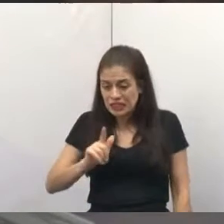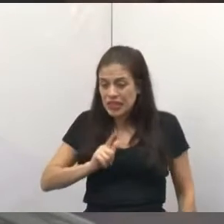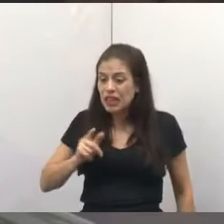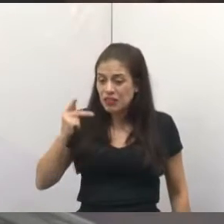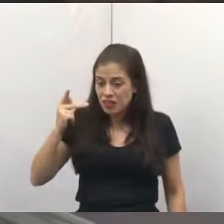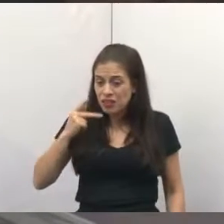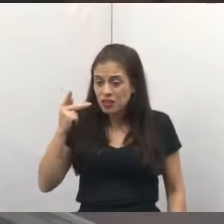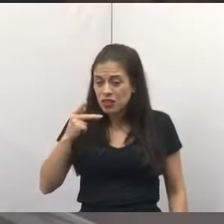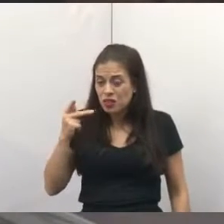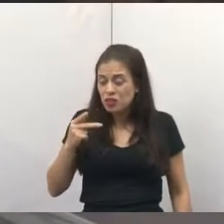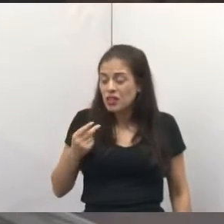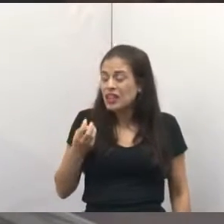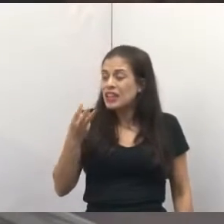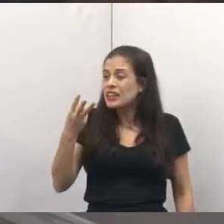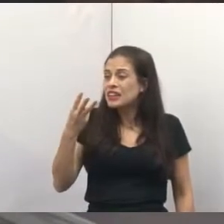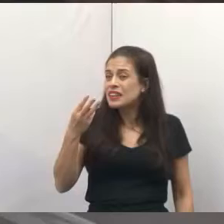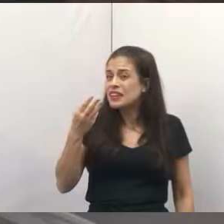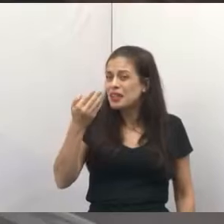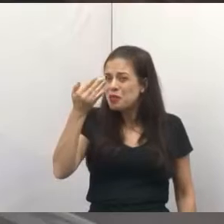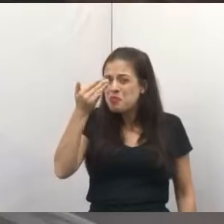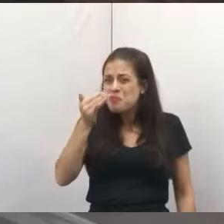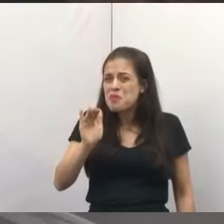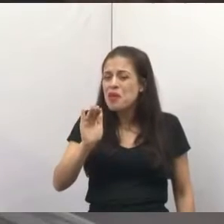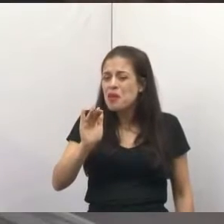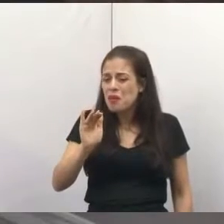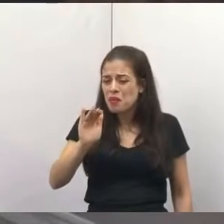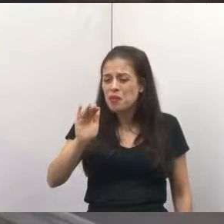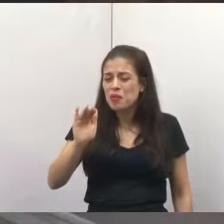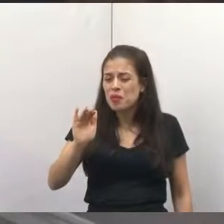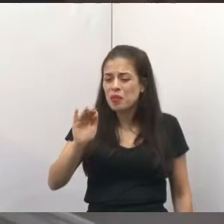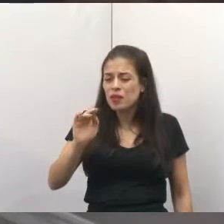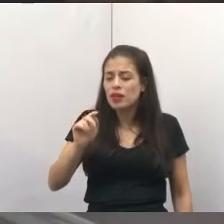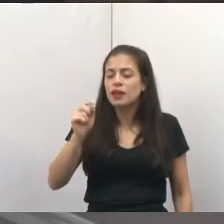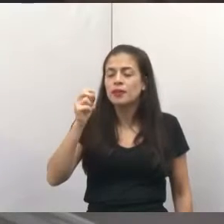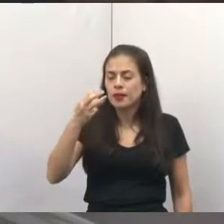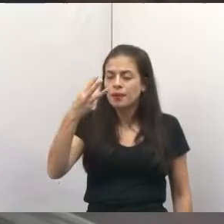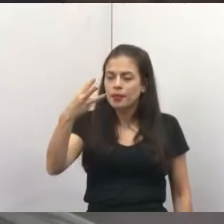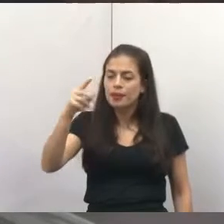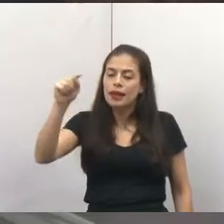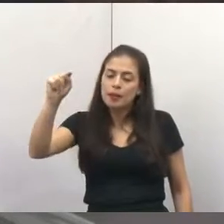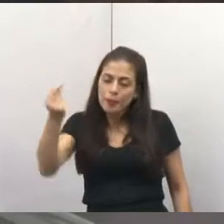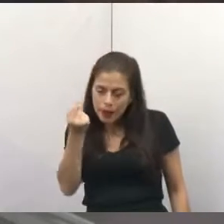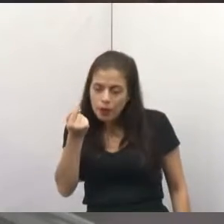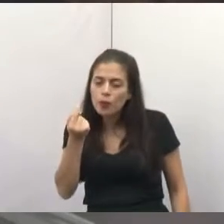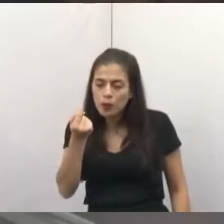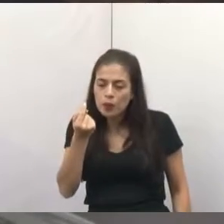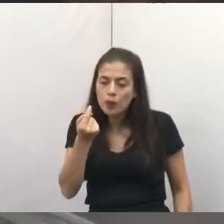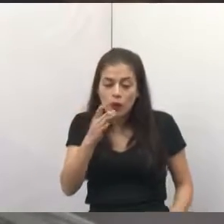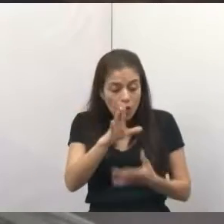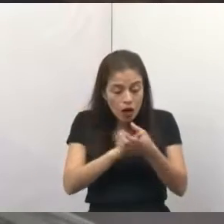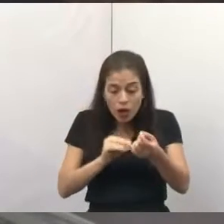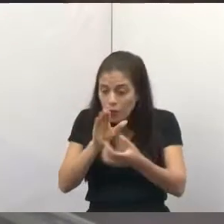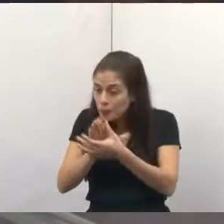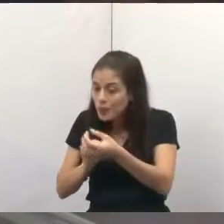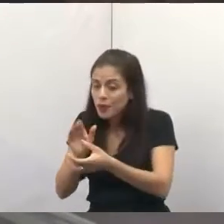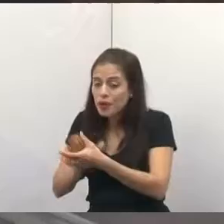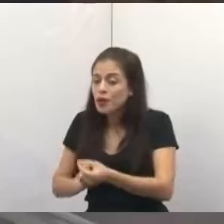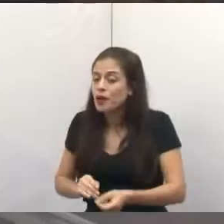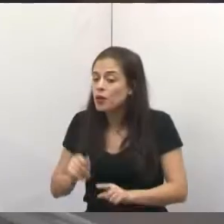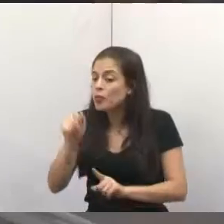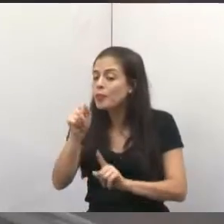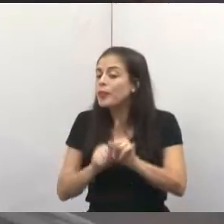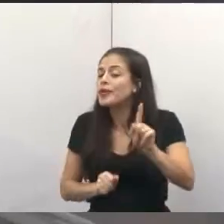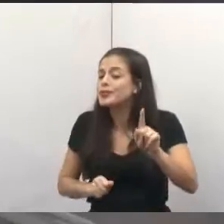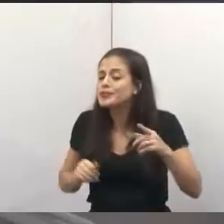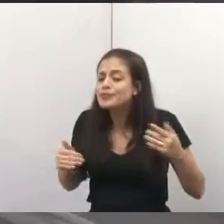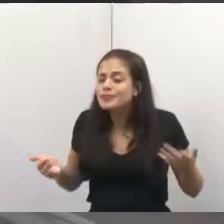mês. Aonde vai isso? Será que é o dinheiro público fidelizando o clientelismo dentro da Câmara Municipal?